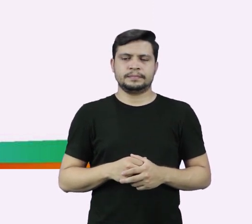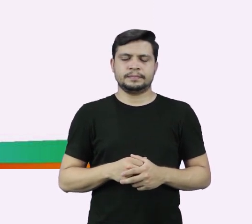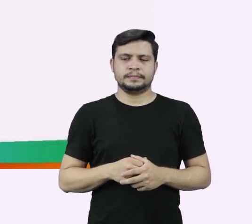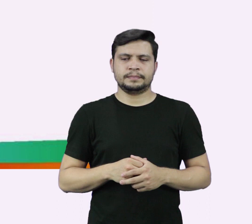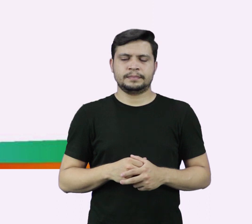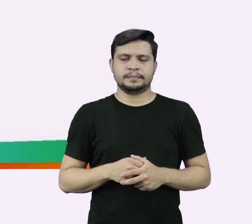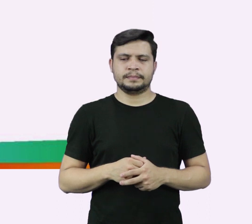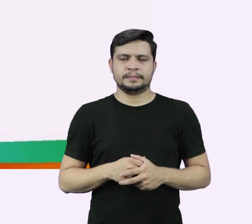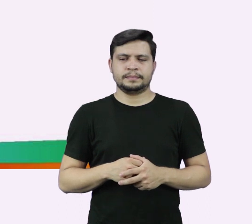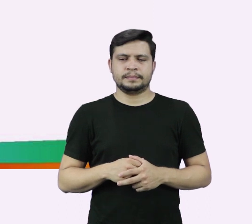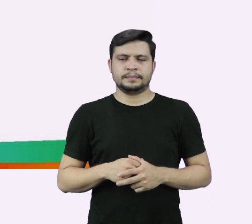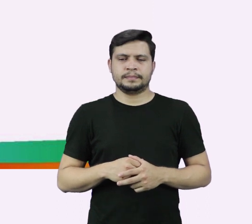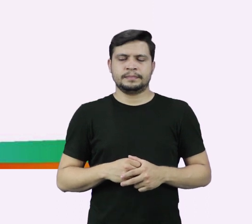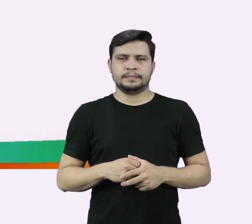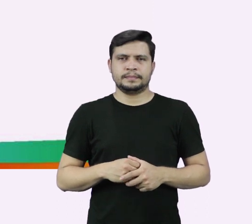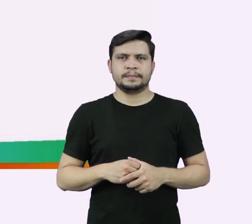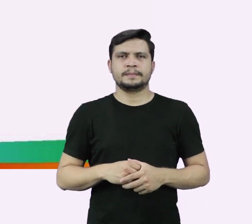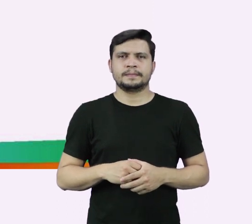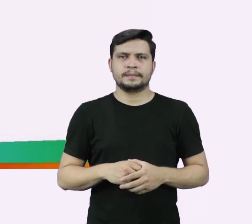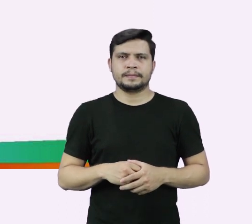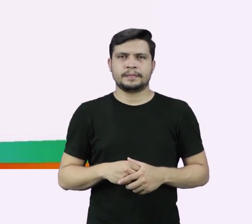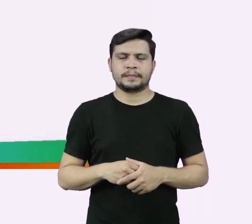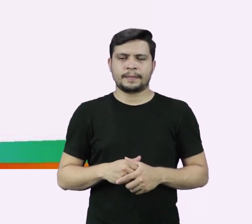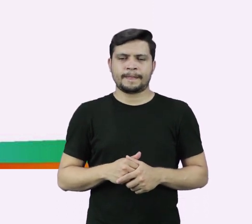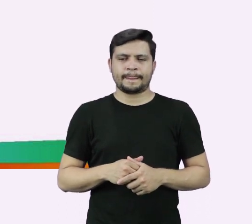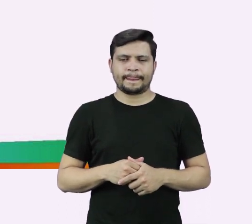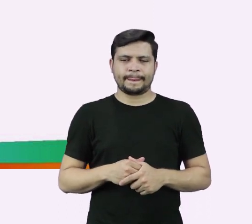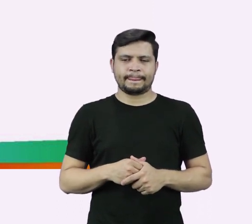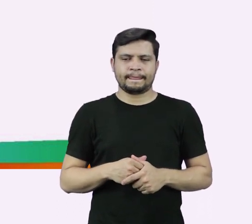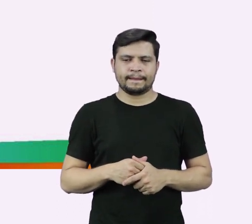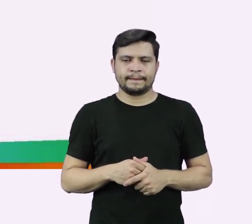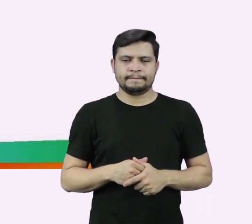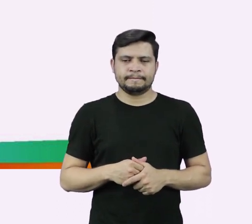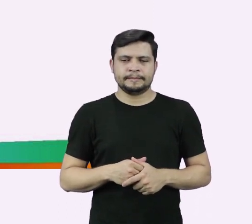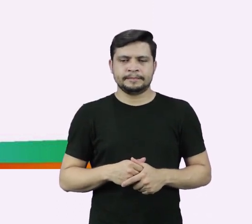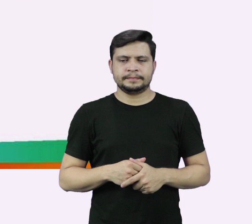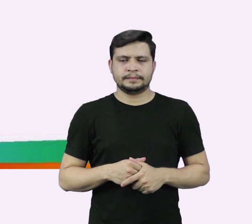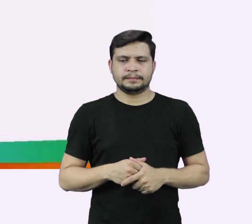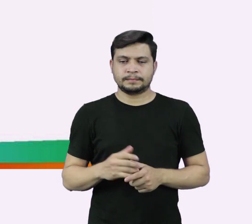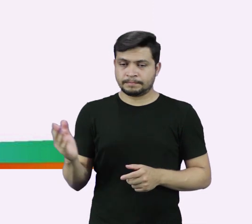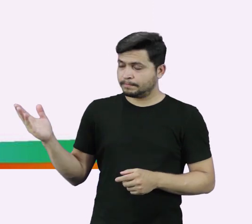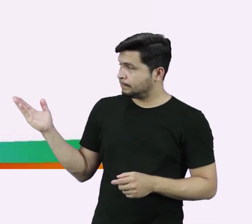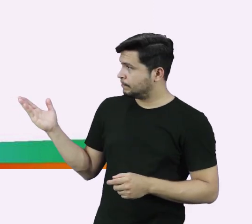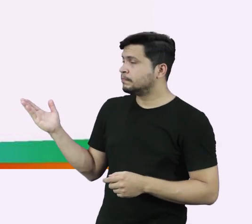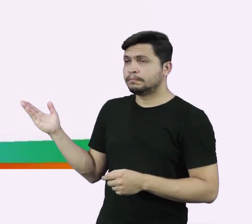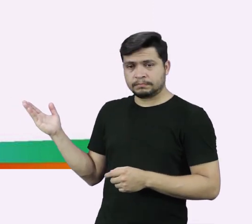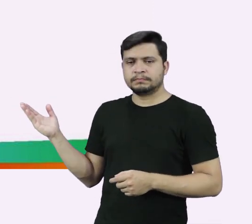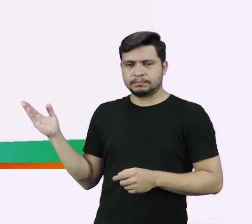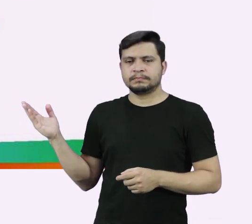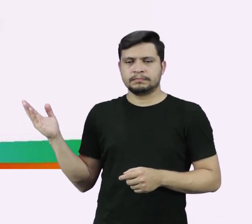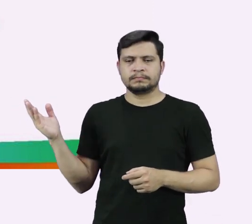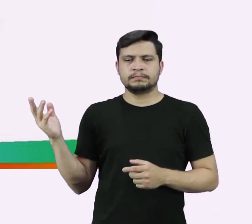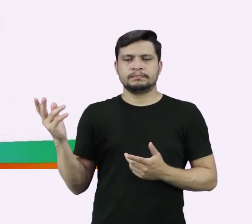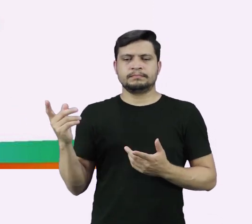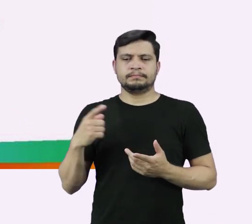no caso 10 elevado a 3, vezes 20 miliampere, que no caso seria